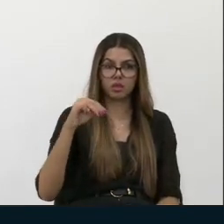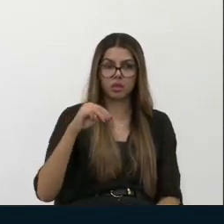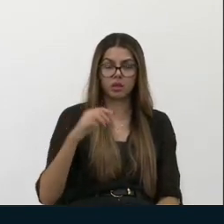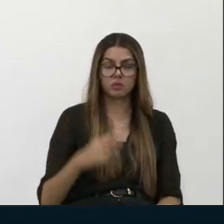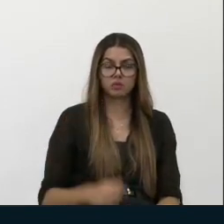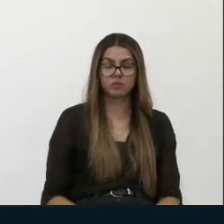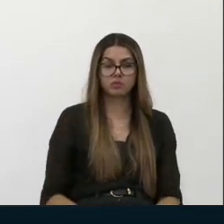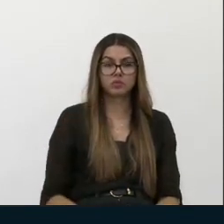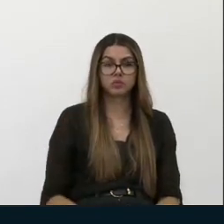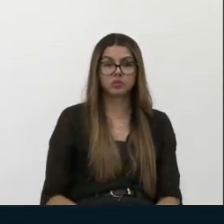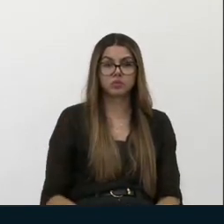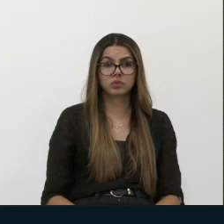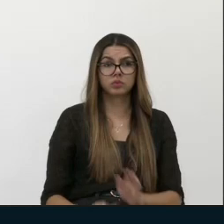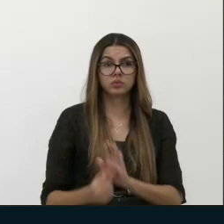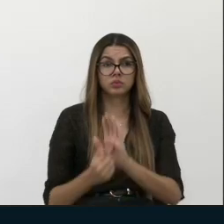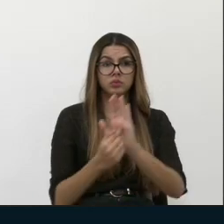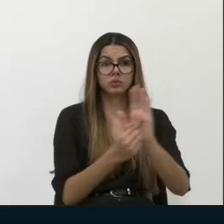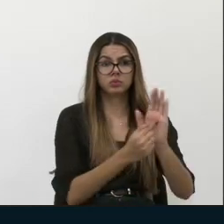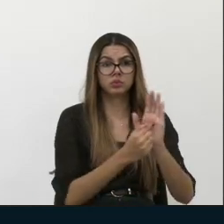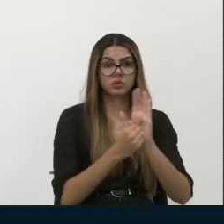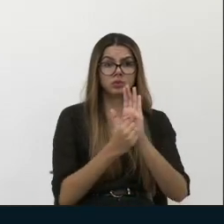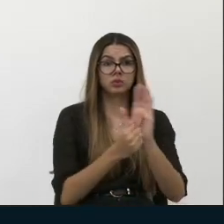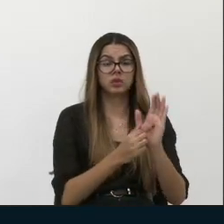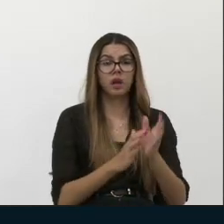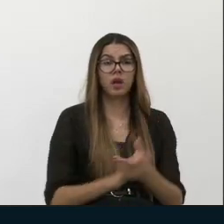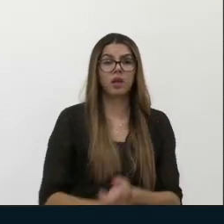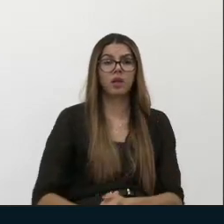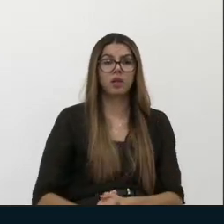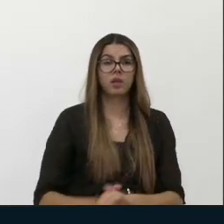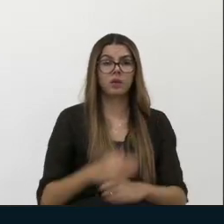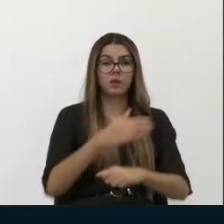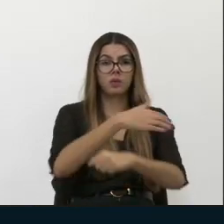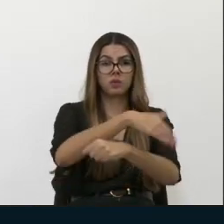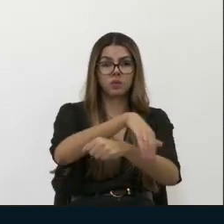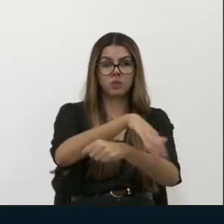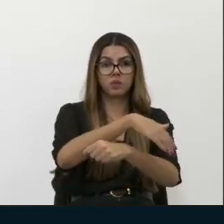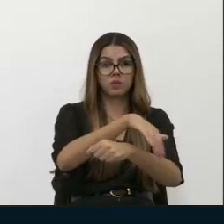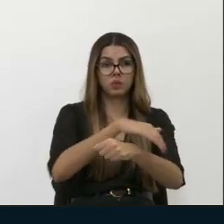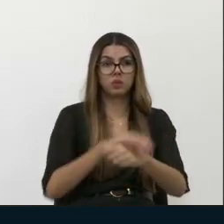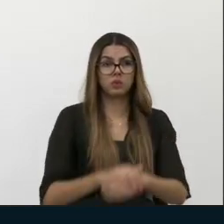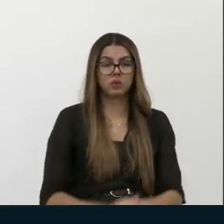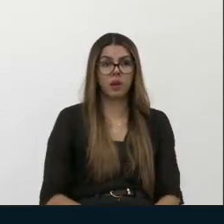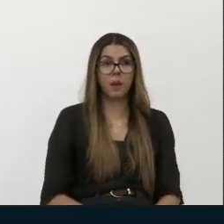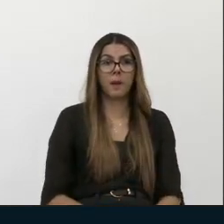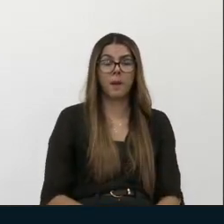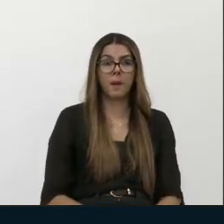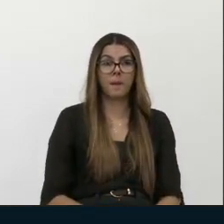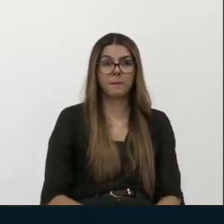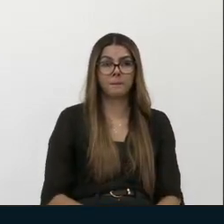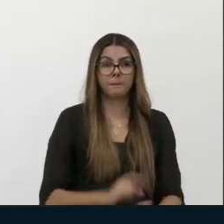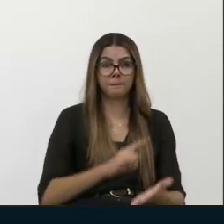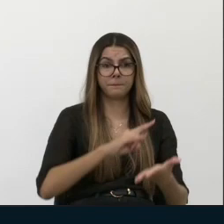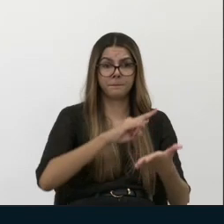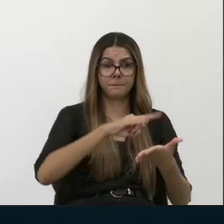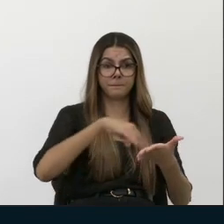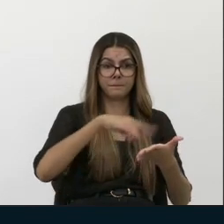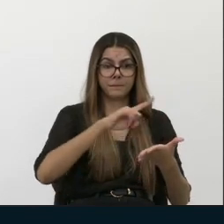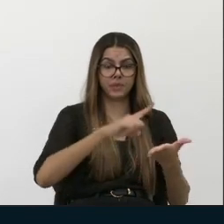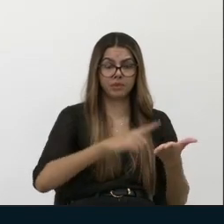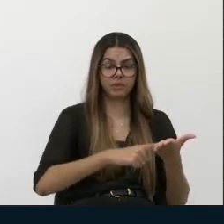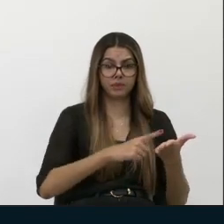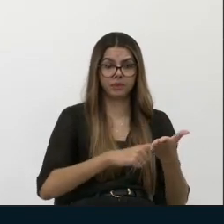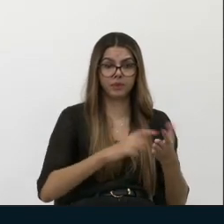colocar o que é a situação do Trevo de Bom Sucesso. Senhor presidente, senhores vereadores, se pegar os contratos, essa